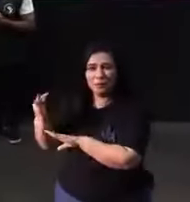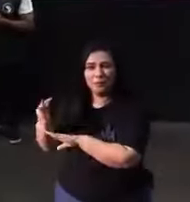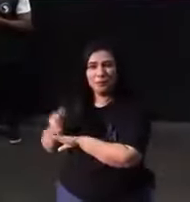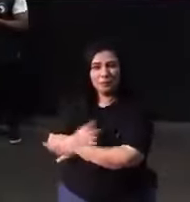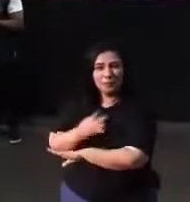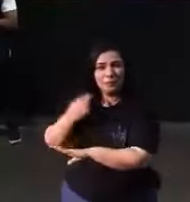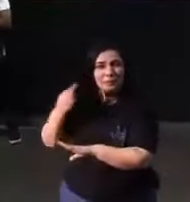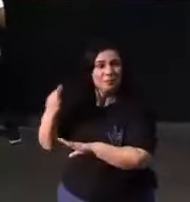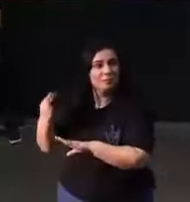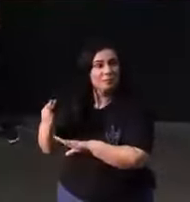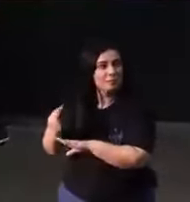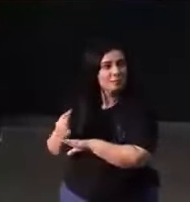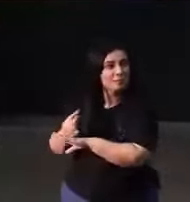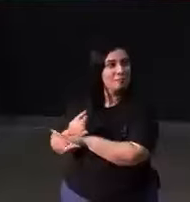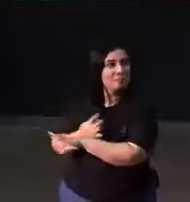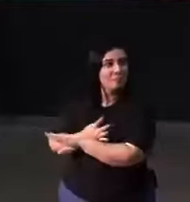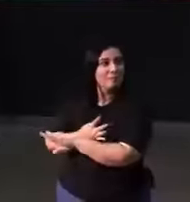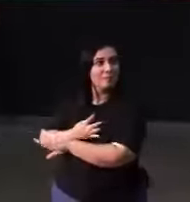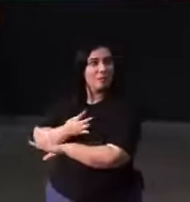vem.